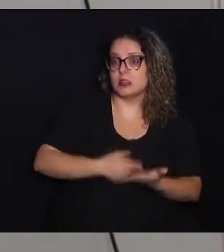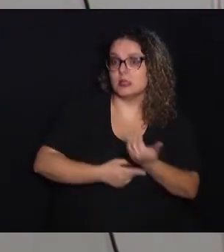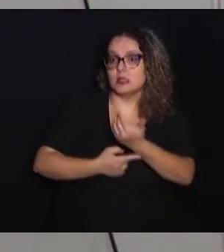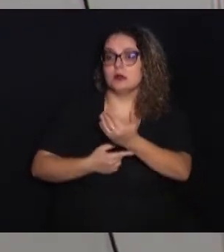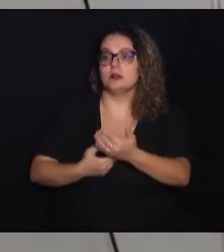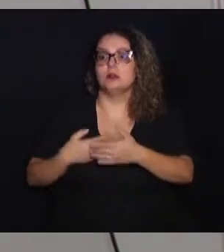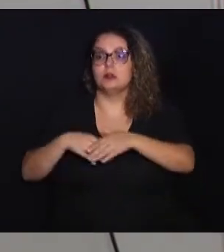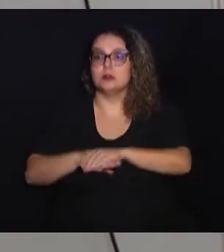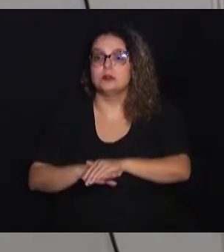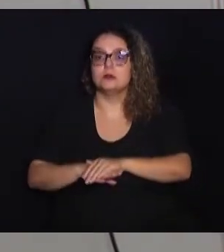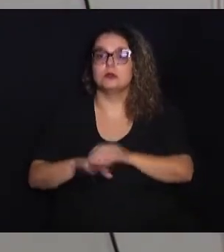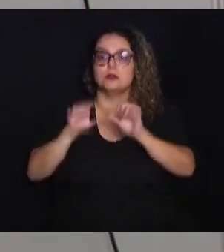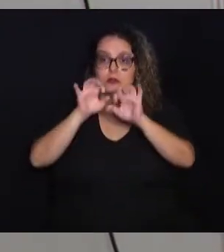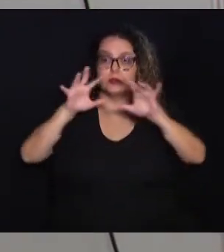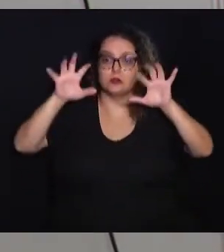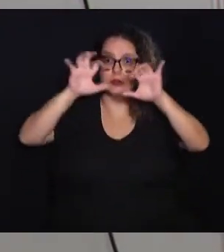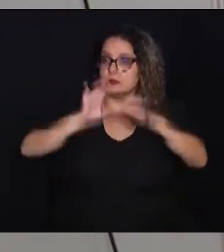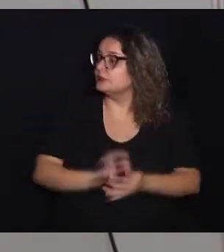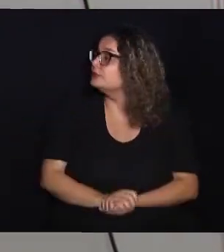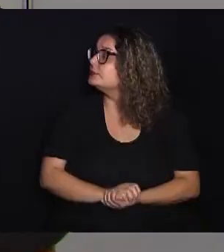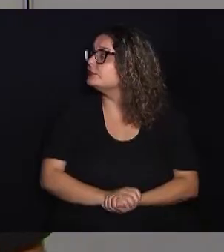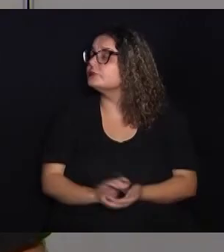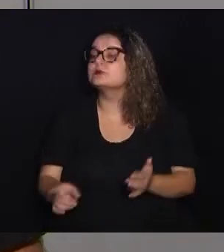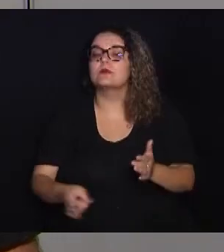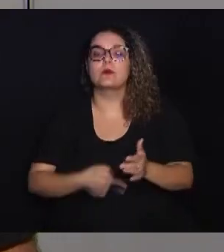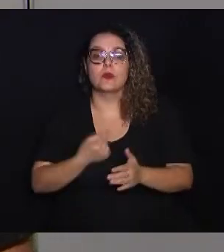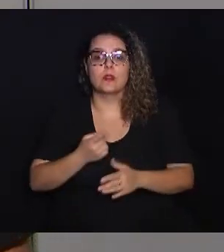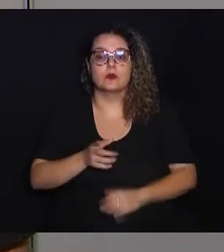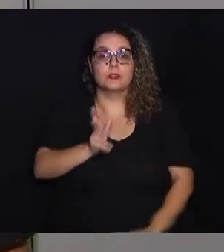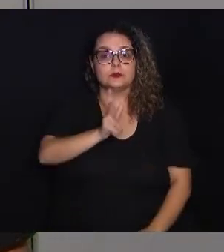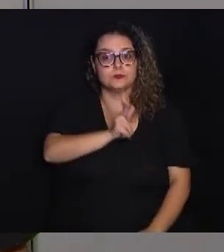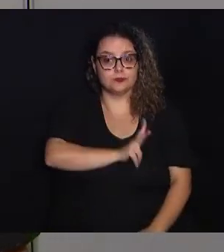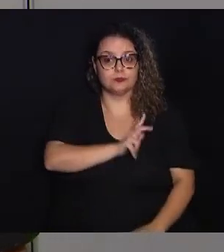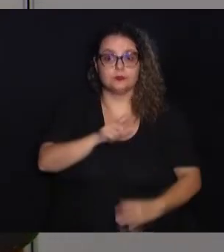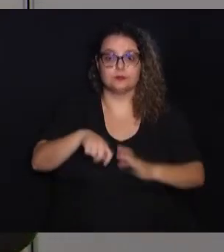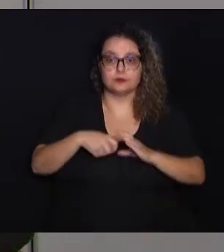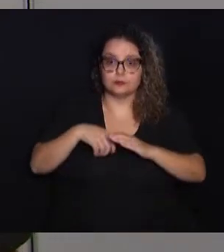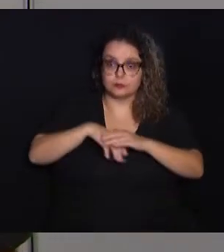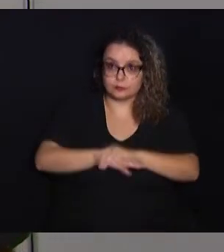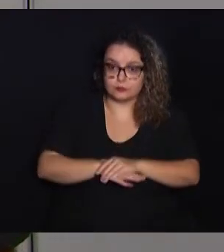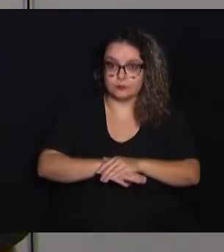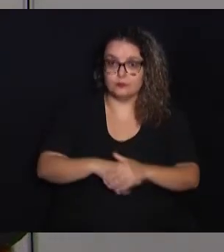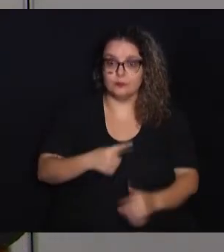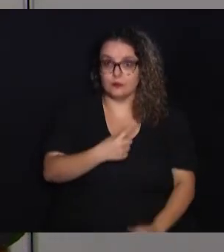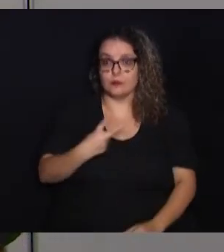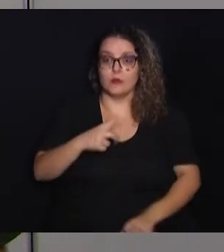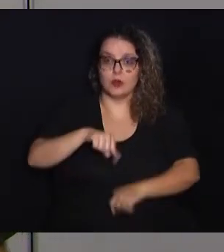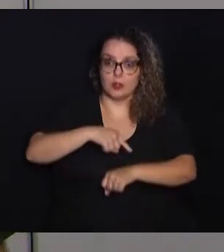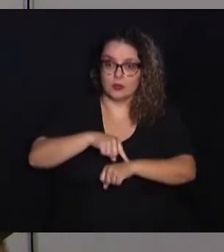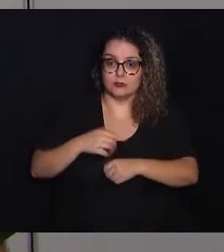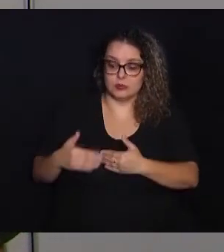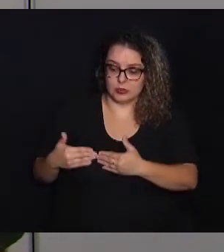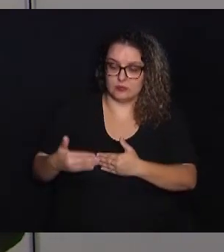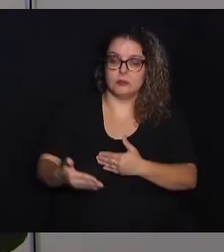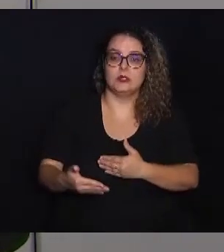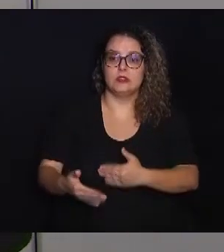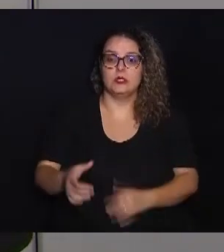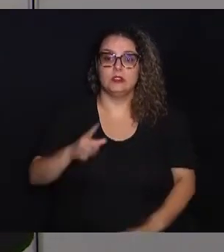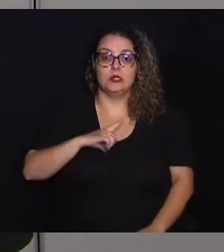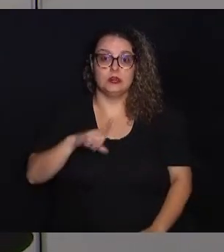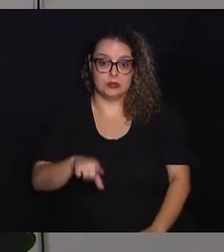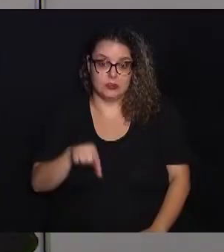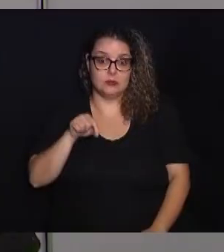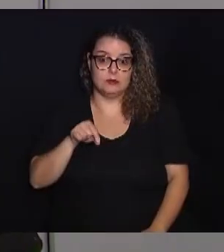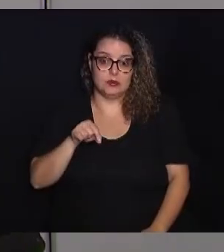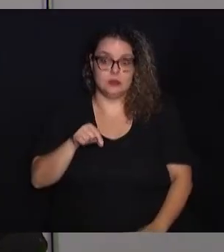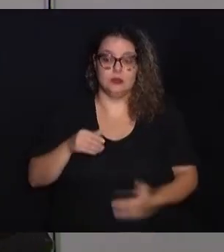possui tecnologia de armazenamento em nuvem. Primeiramente, as câmeras elas fazem a gravação do turno em até 12 horas, a partir de 12 horas.